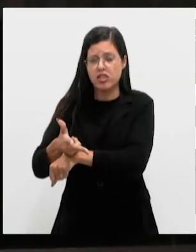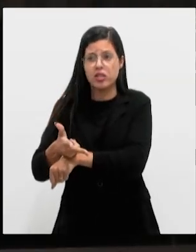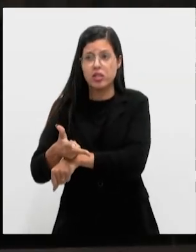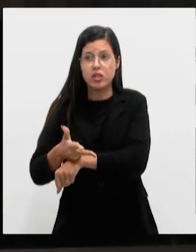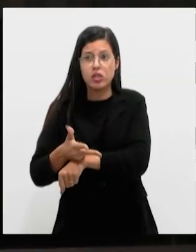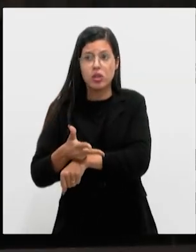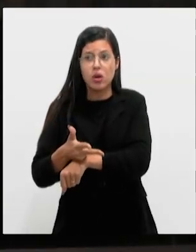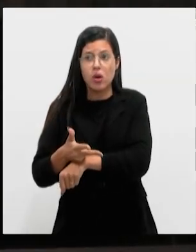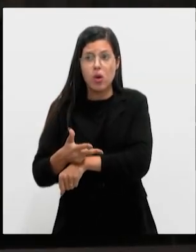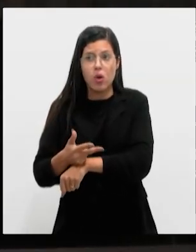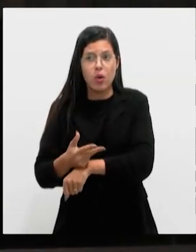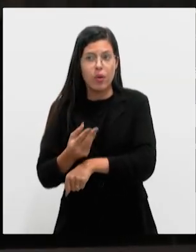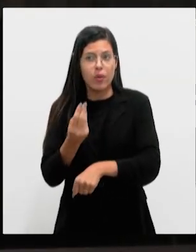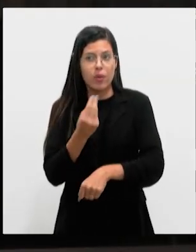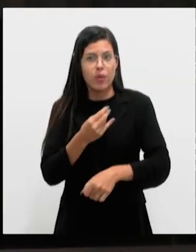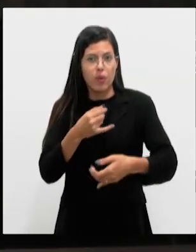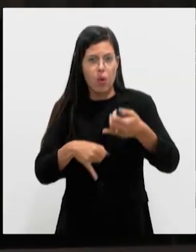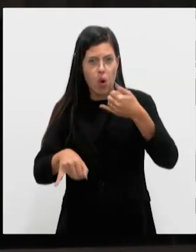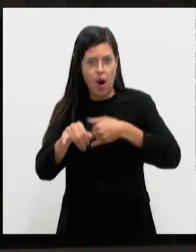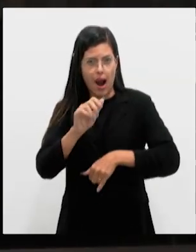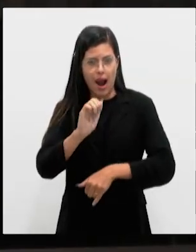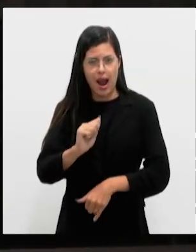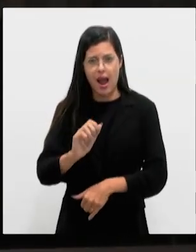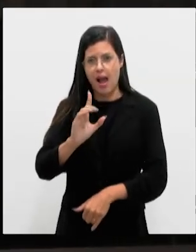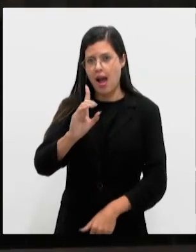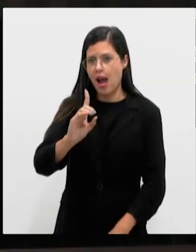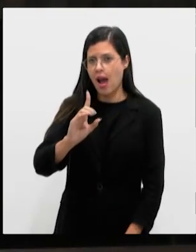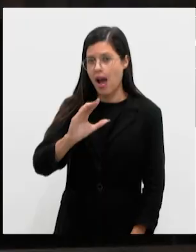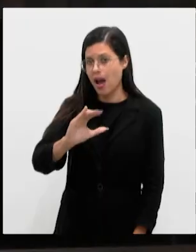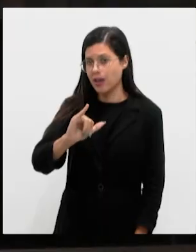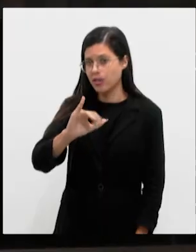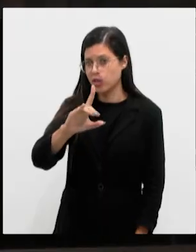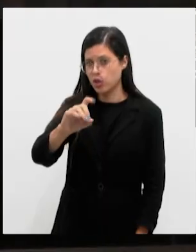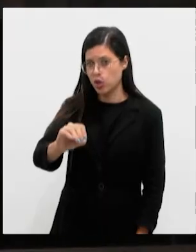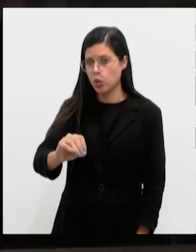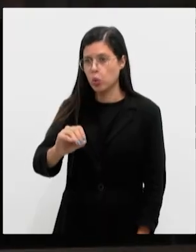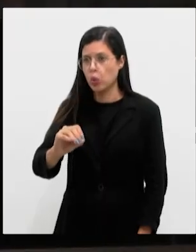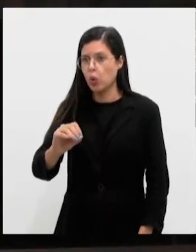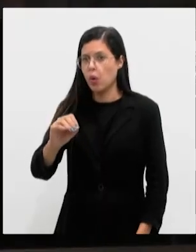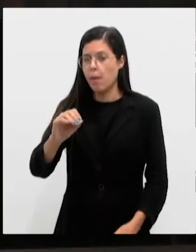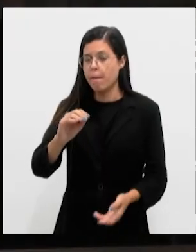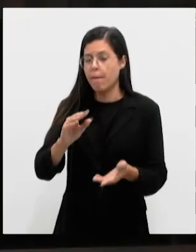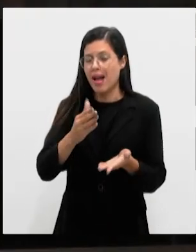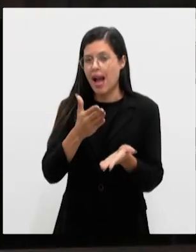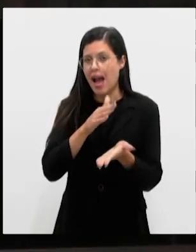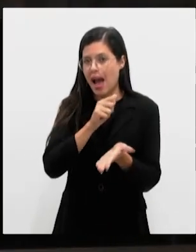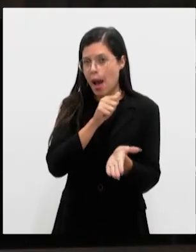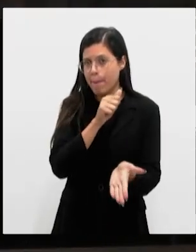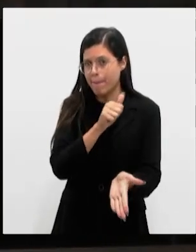jogou ácido para diluir os atabaques do braço do sujeito.